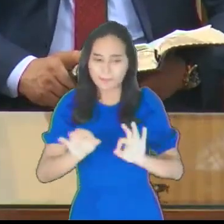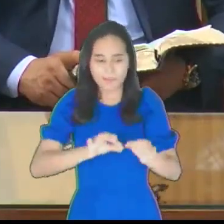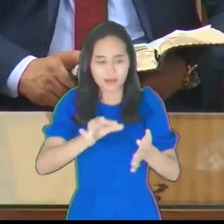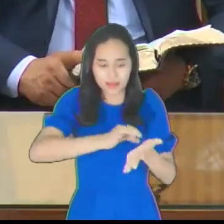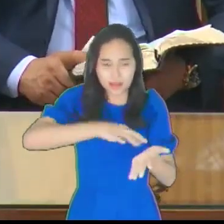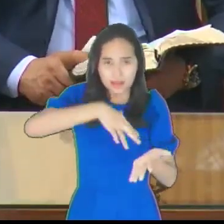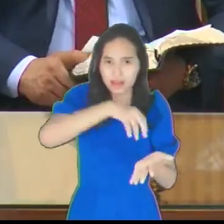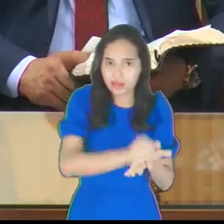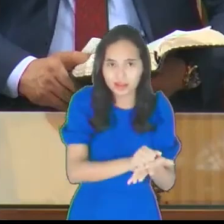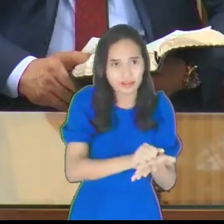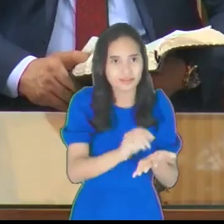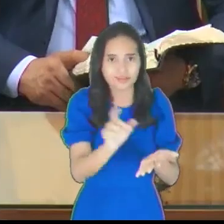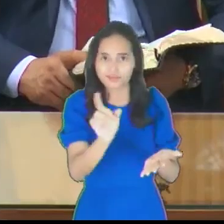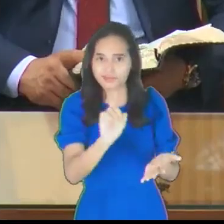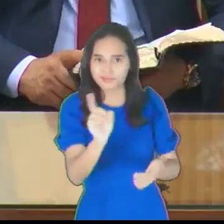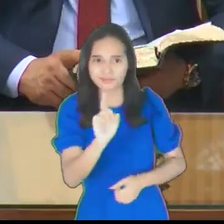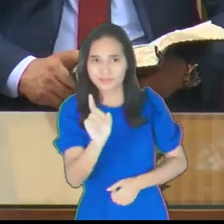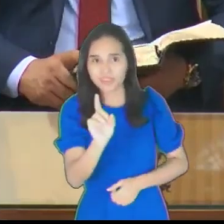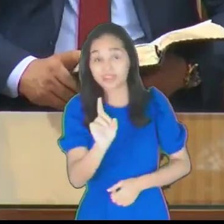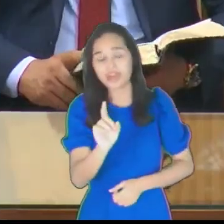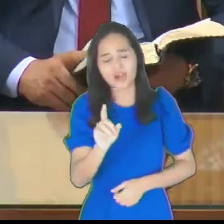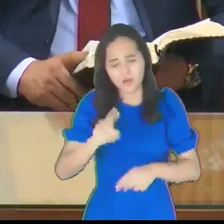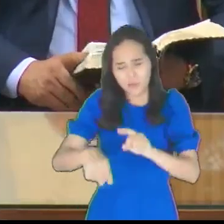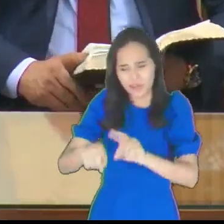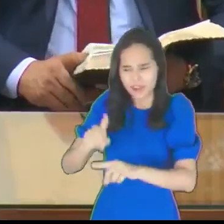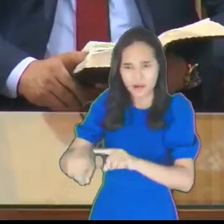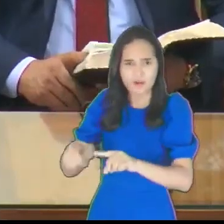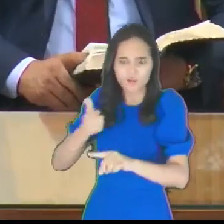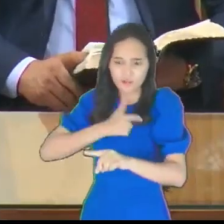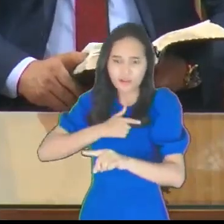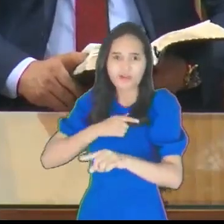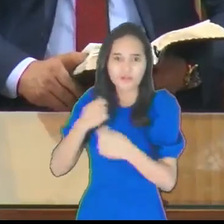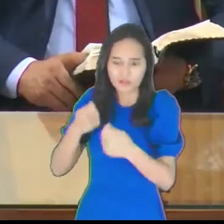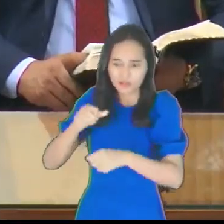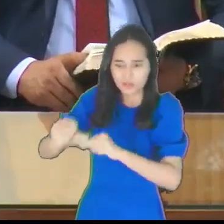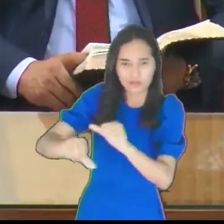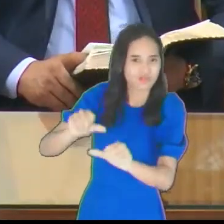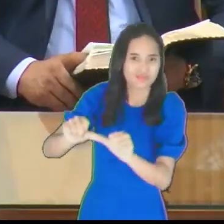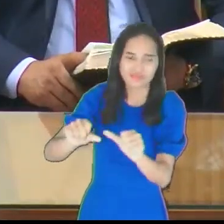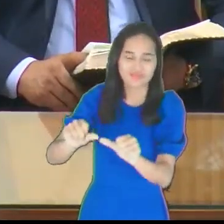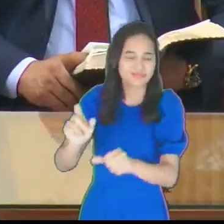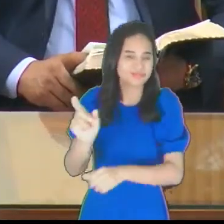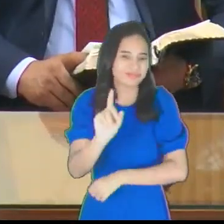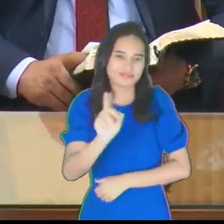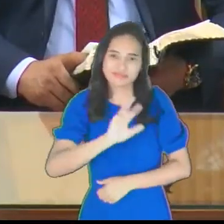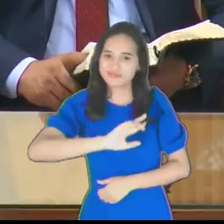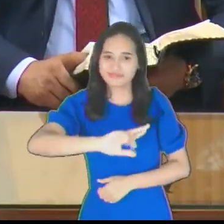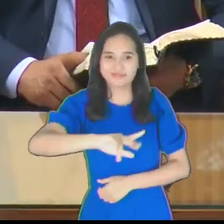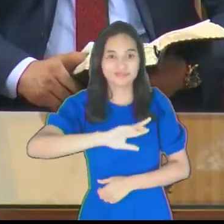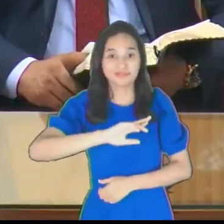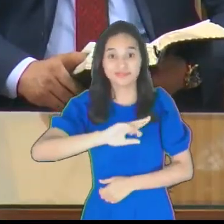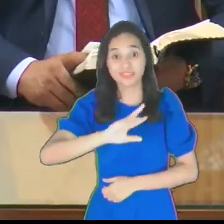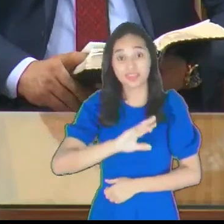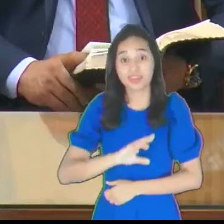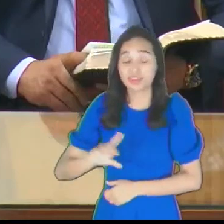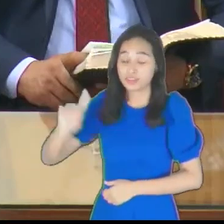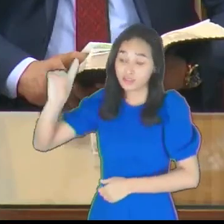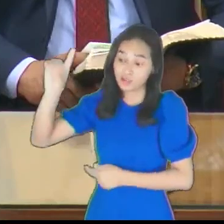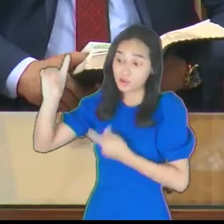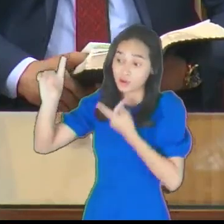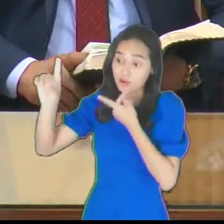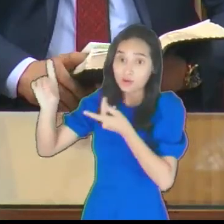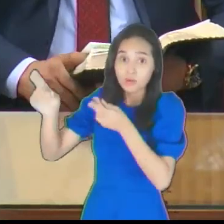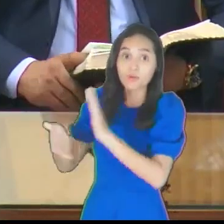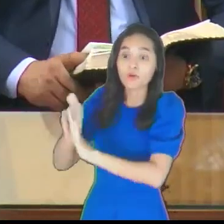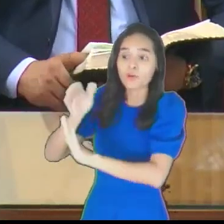se referindo à mobília que estava feia e que precisava trocar, estava se referindo: põe em ordem a